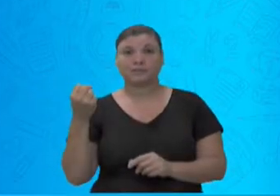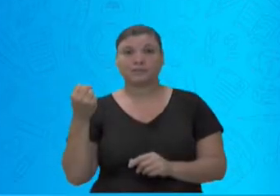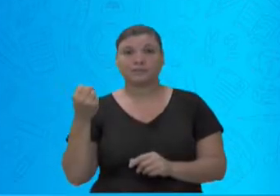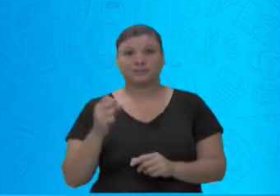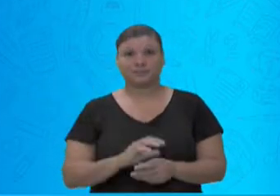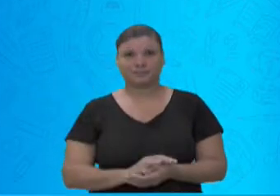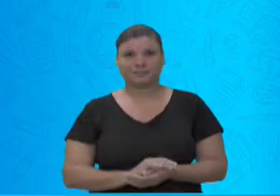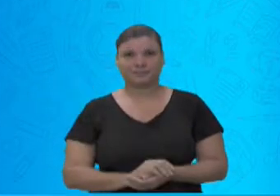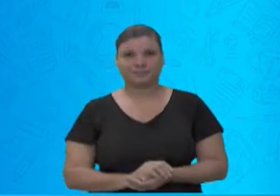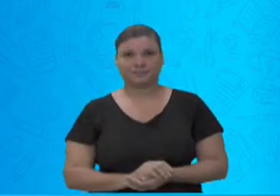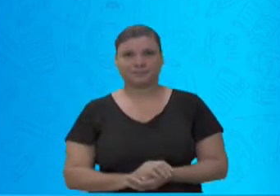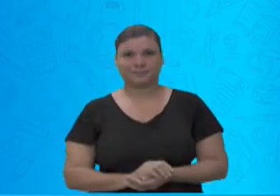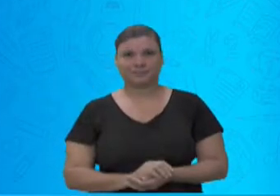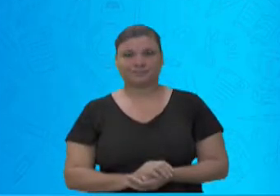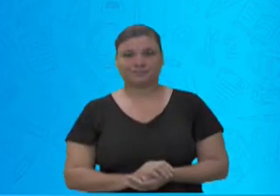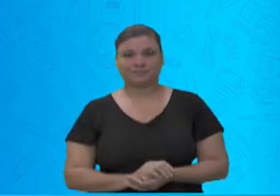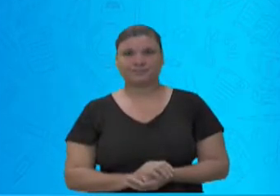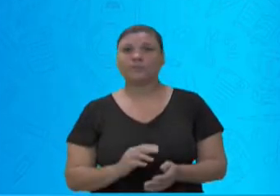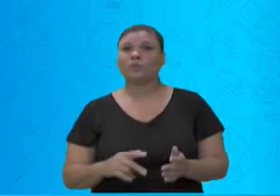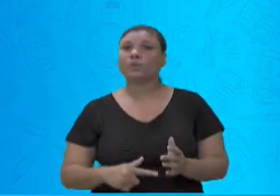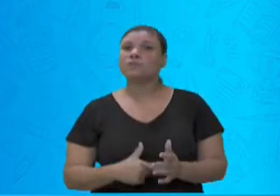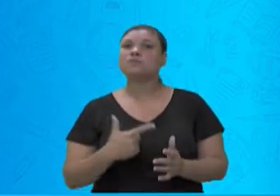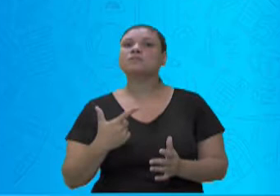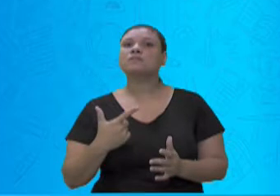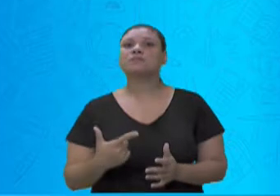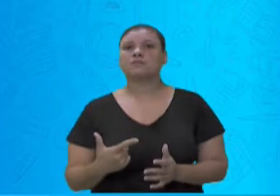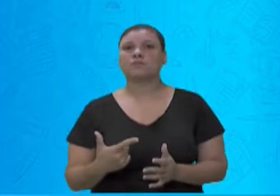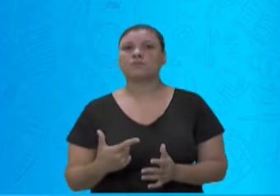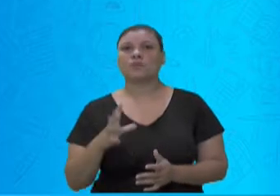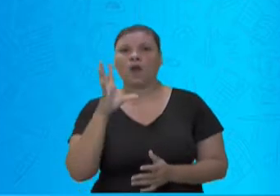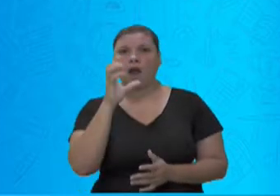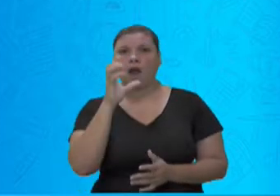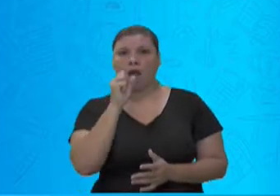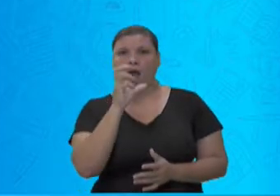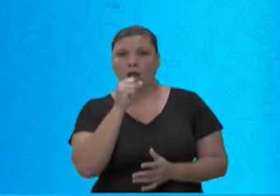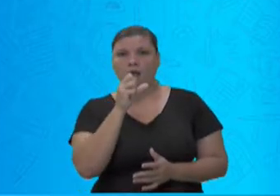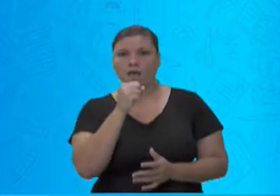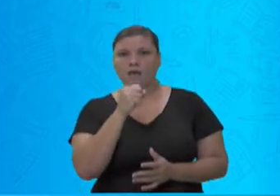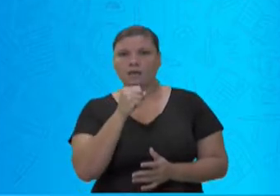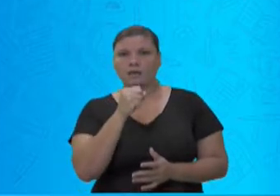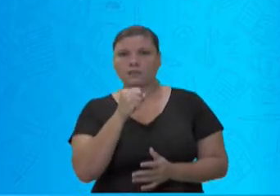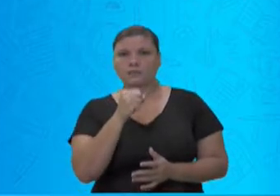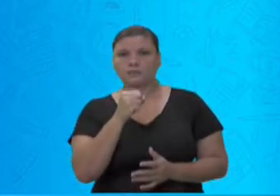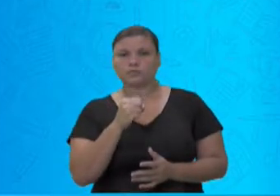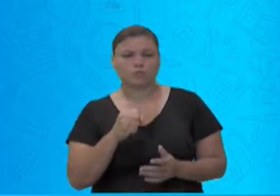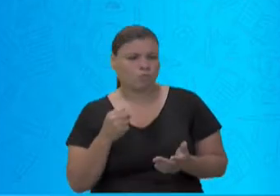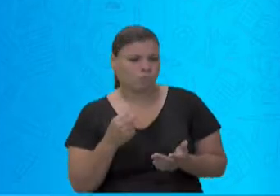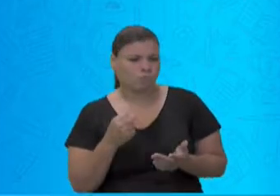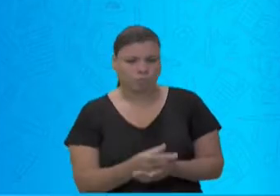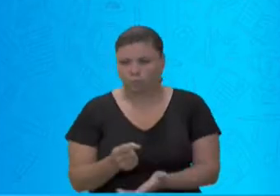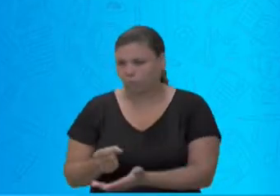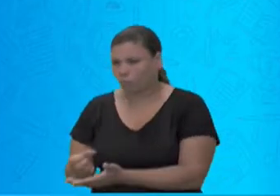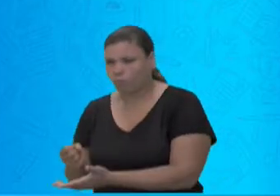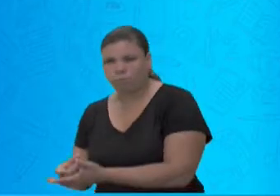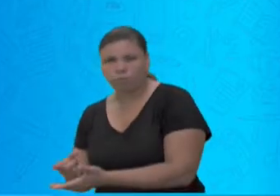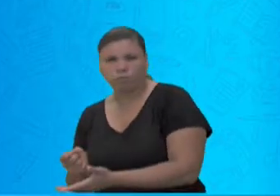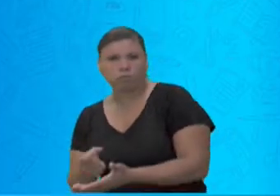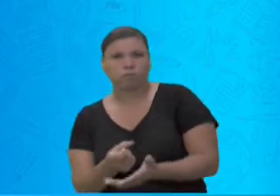Exemplo 2. Vamos comprar muitas laranjas. Também houve uma